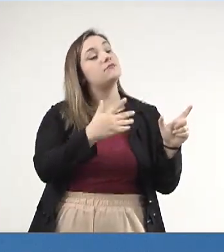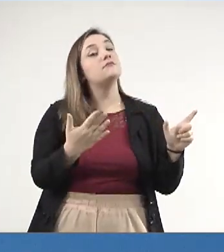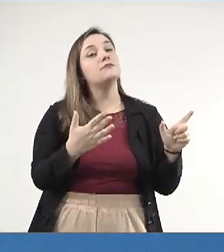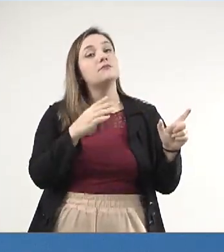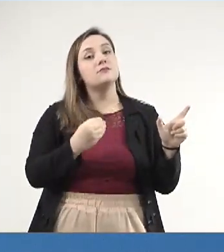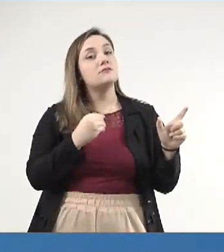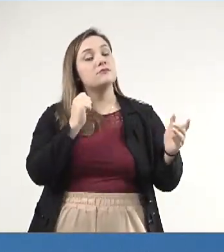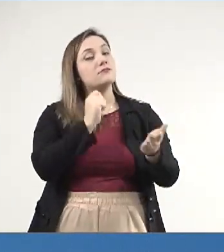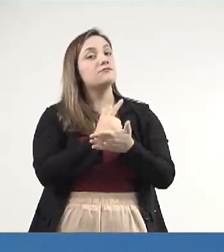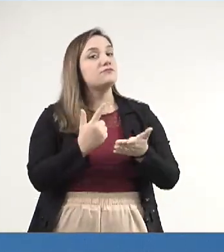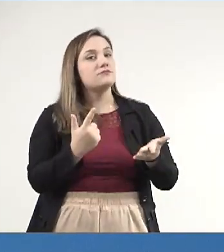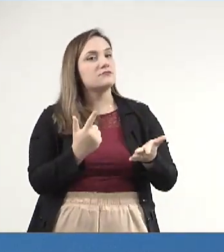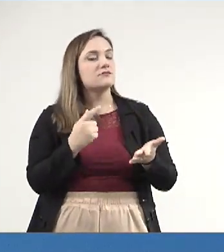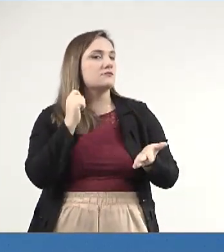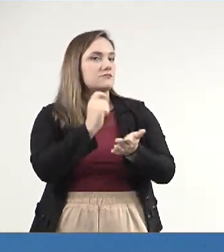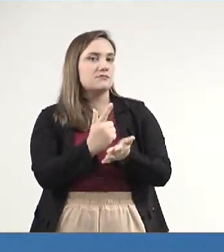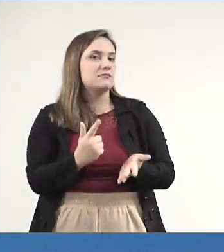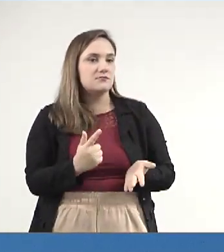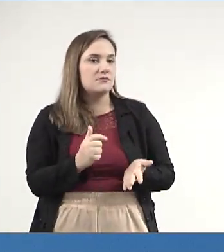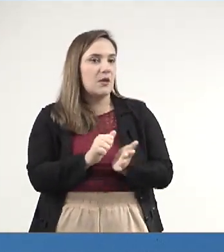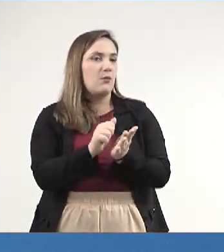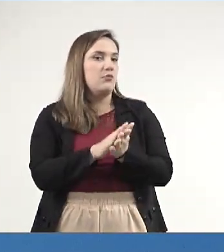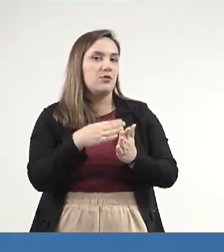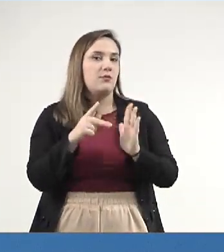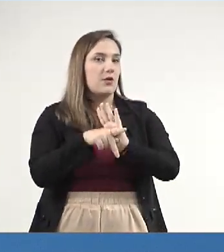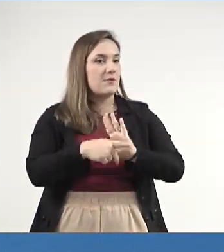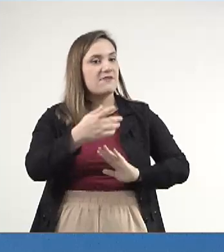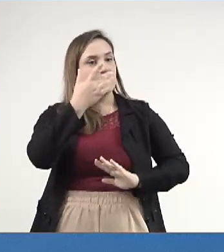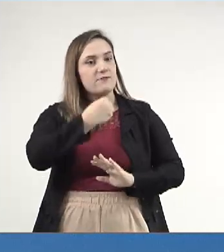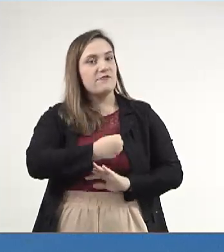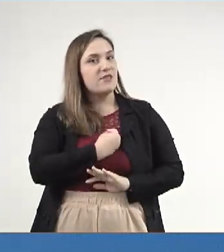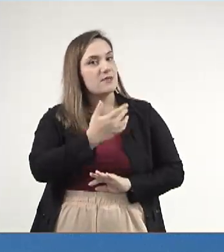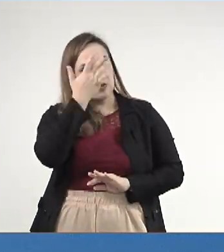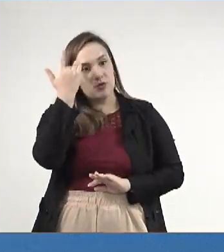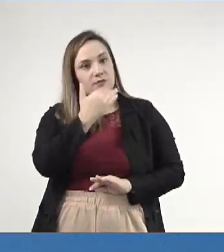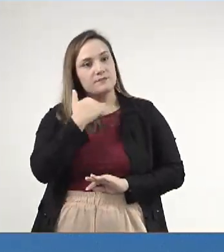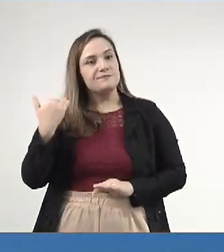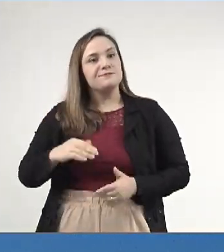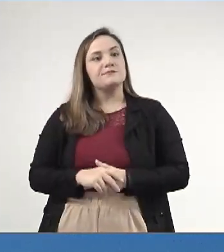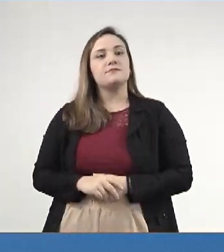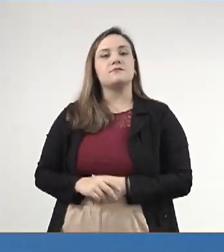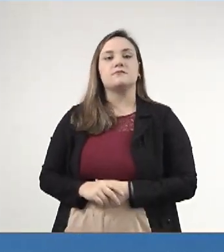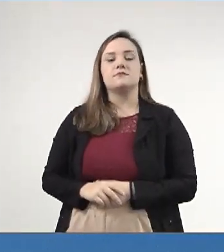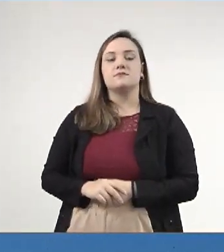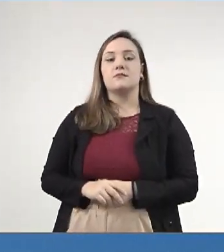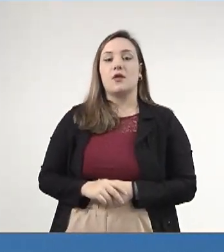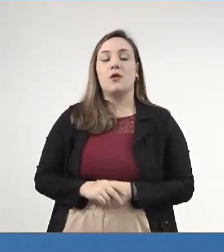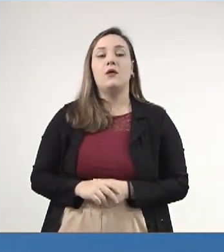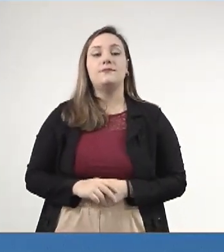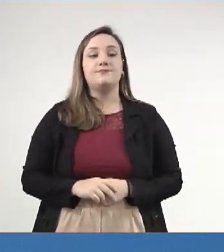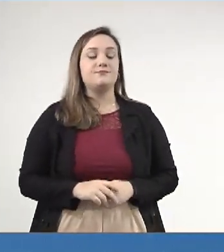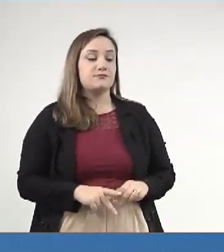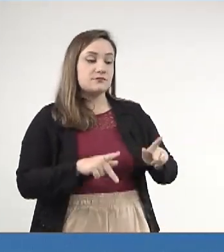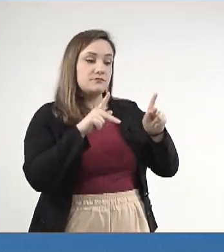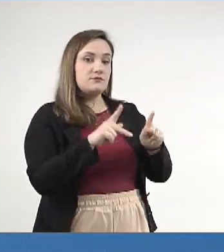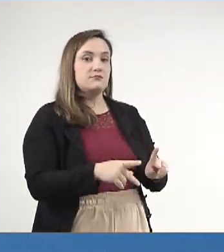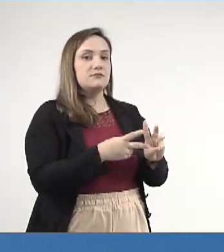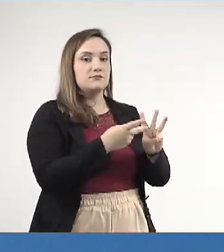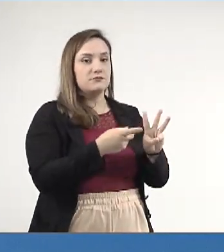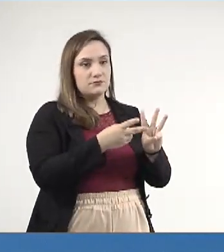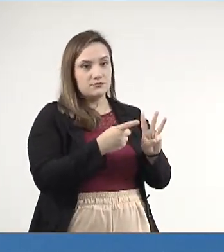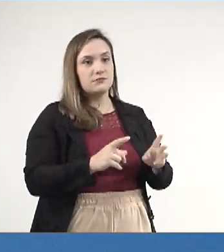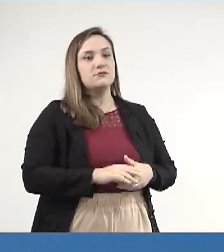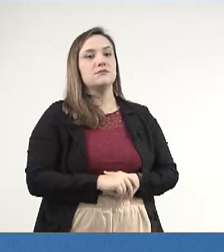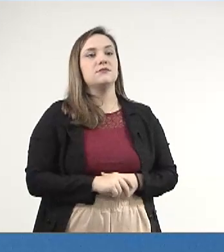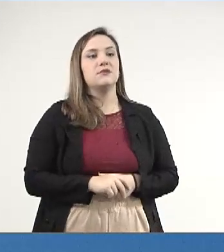indeniza vidas? Então, acho que a gente precisa considerar esses 2 elementos. Os povos indígenas, naquele momento em que eu estive lá conversando, e mesmo